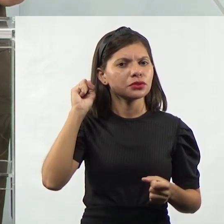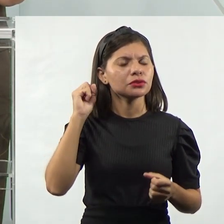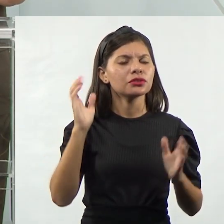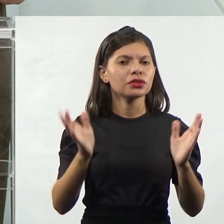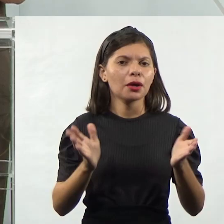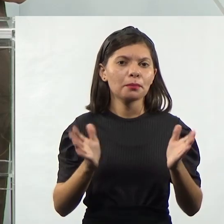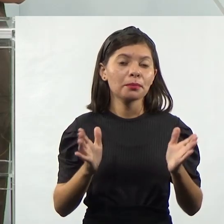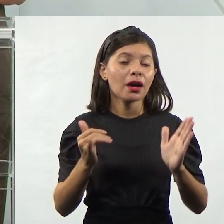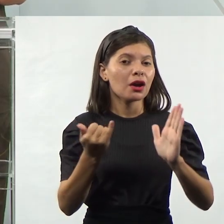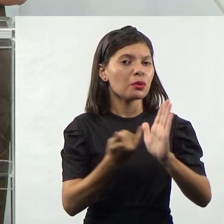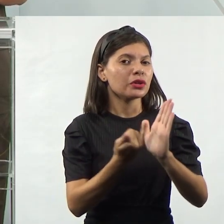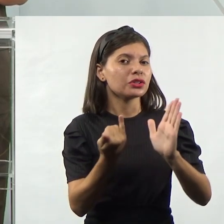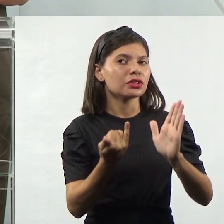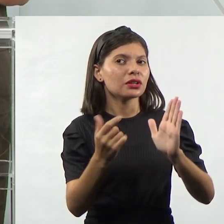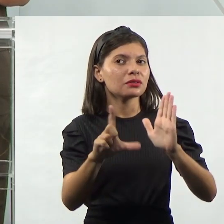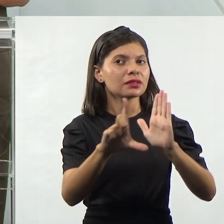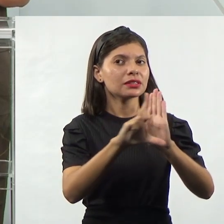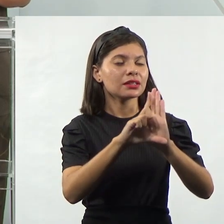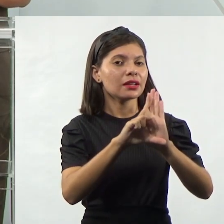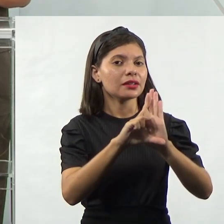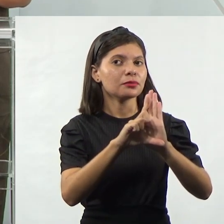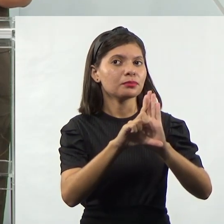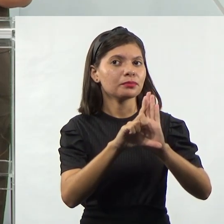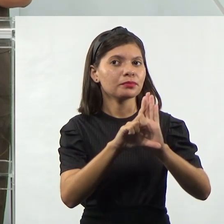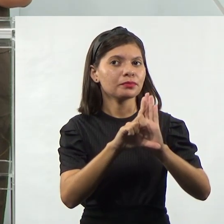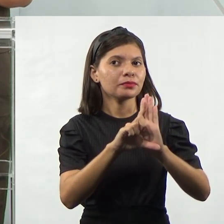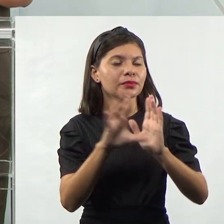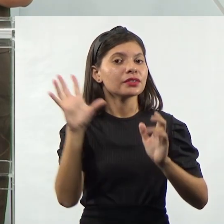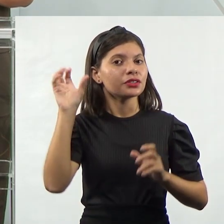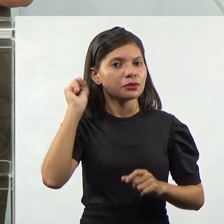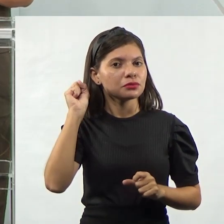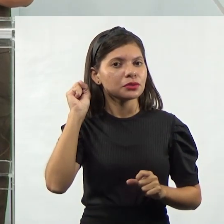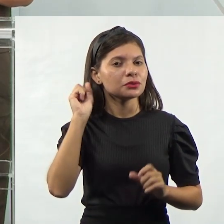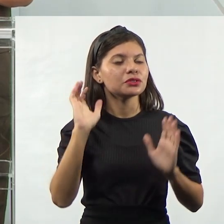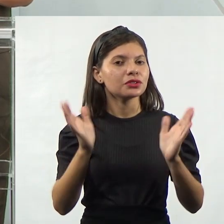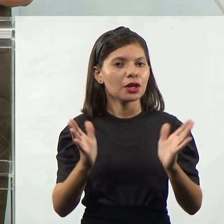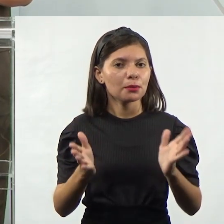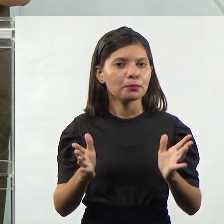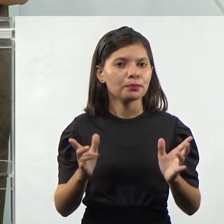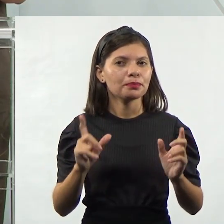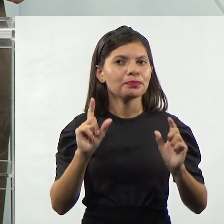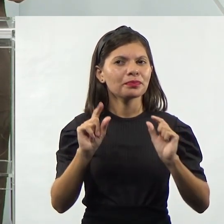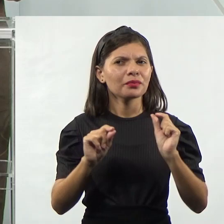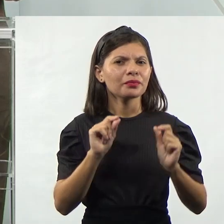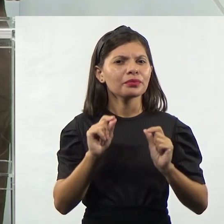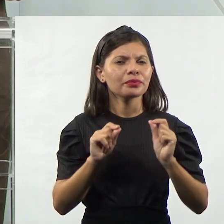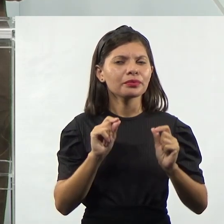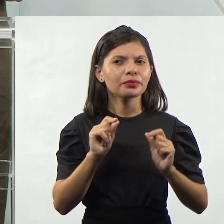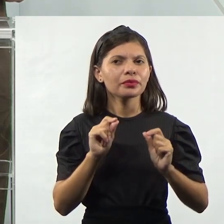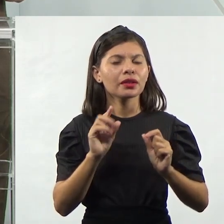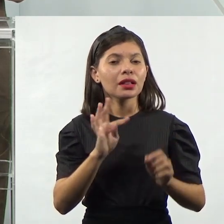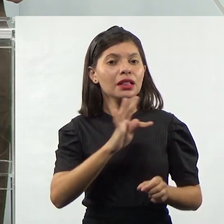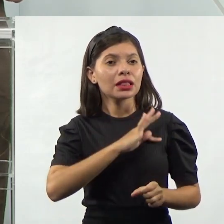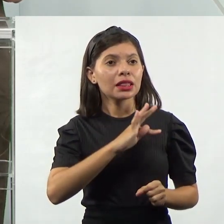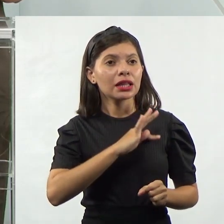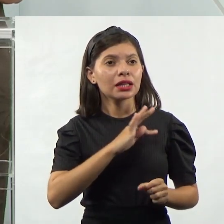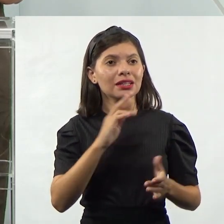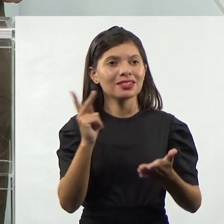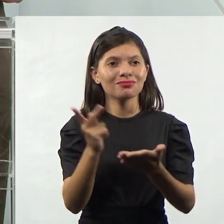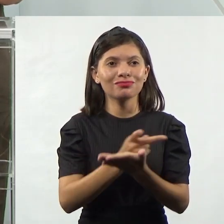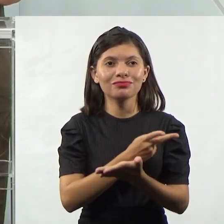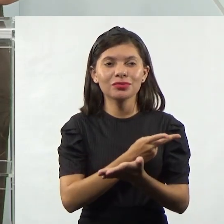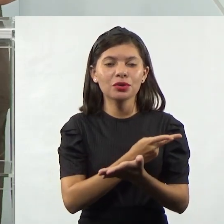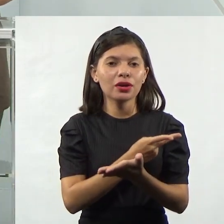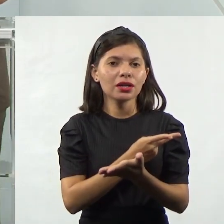ter ouvido isso. O edital faz lei entre as partes. Não já ouviram? Só que essa é uma afirmativa